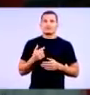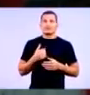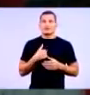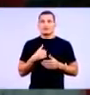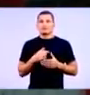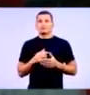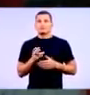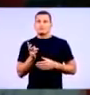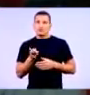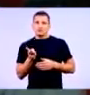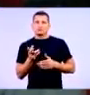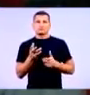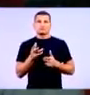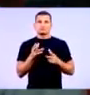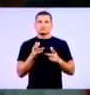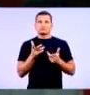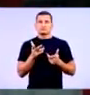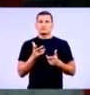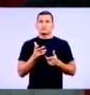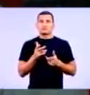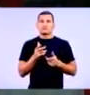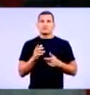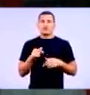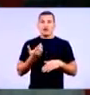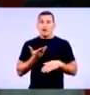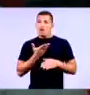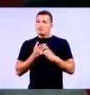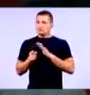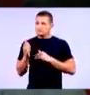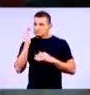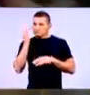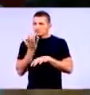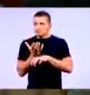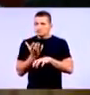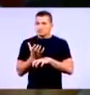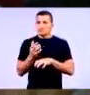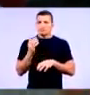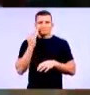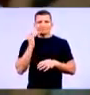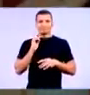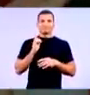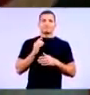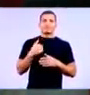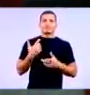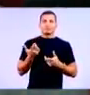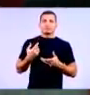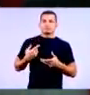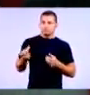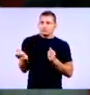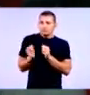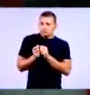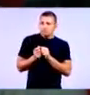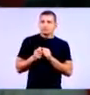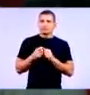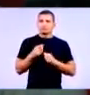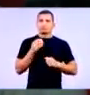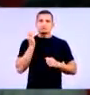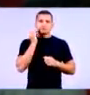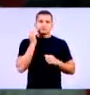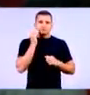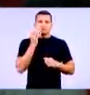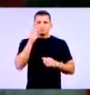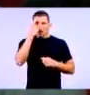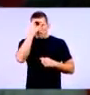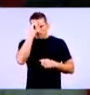mesmo na plataforma, aí, ou com o colega, entendeu a matéria, não entendeu? Se o colega não entendeu, então vamos junto buscar